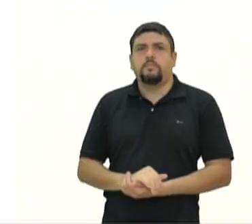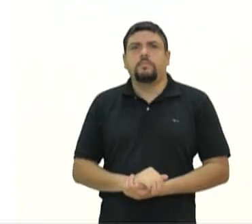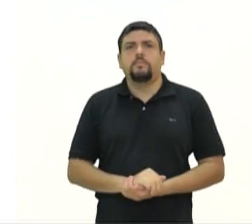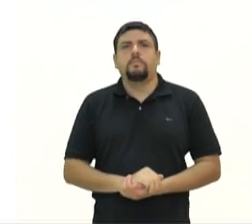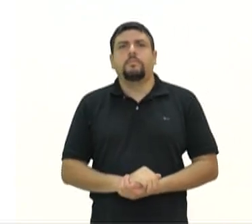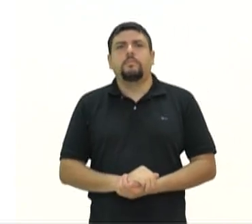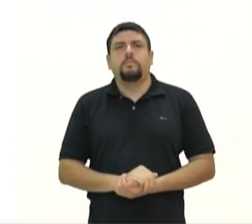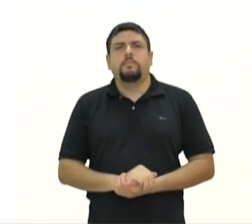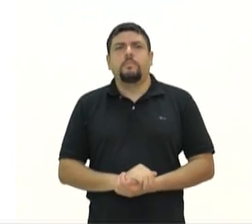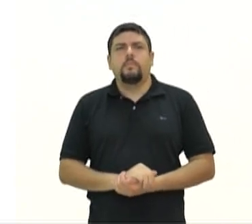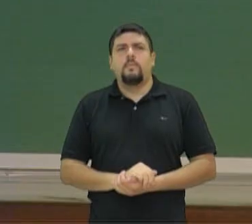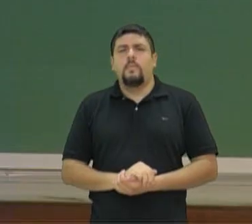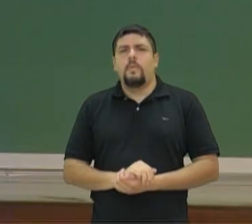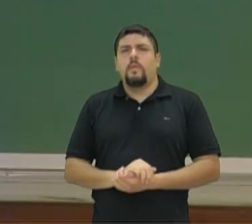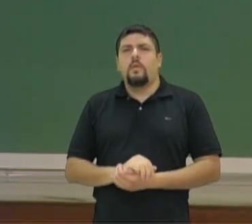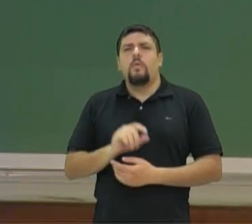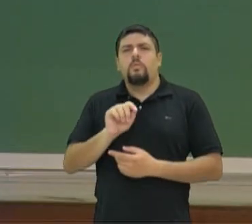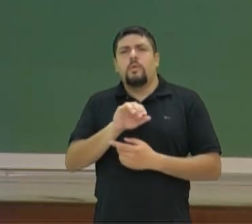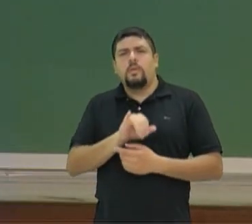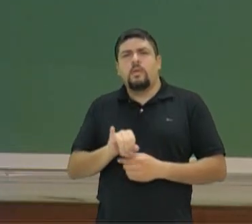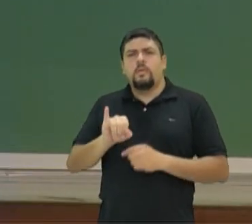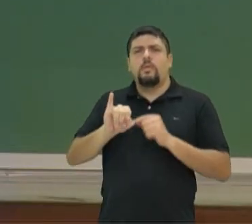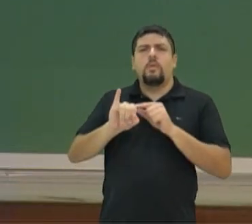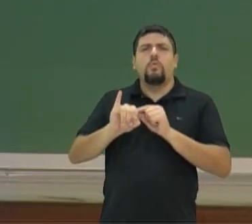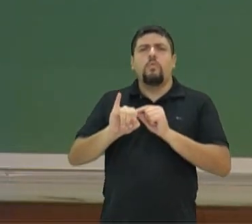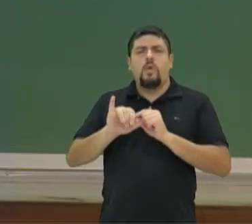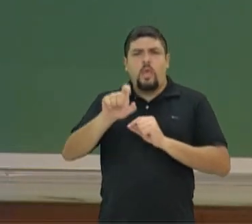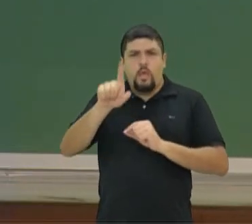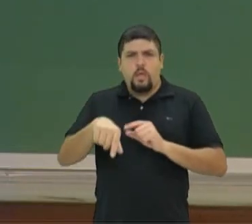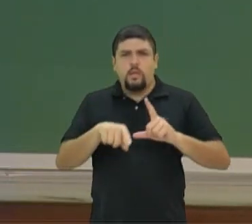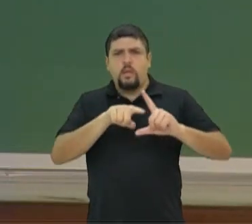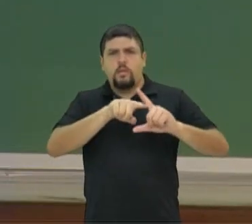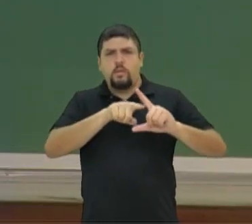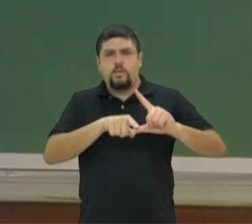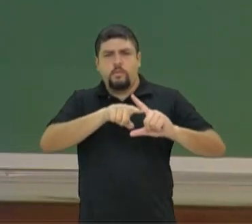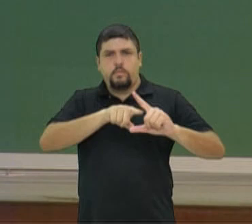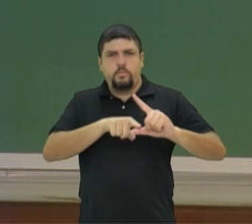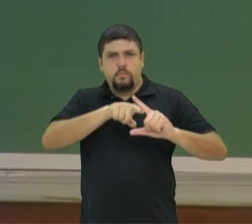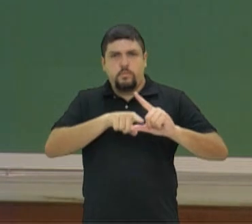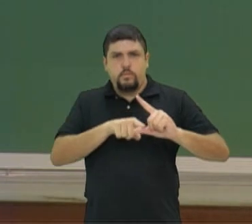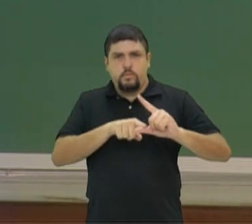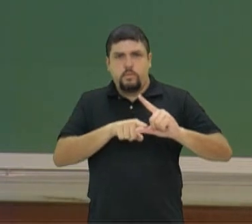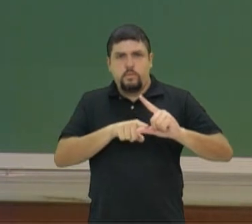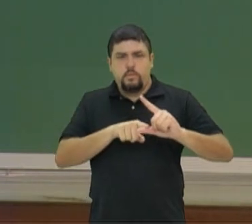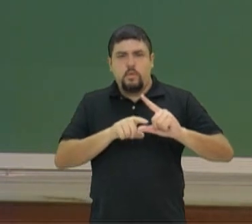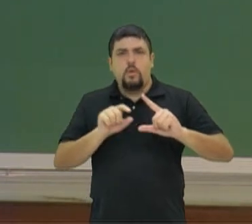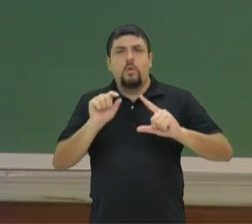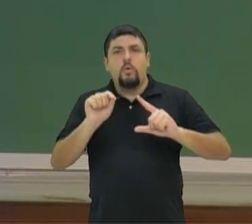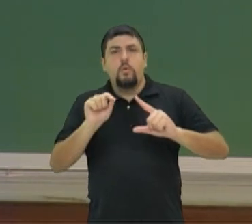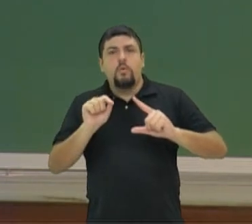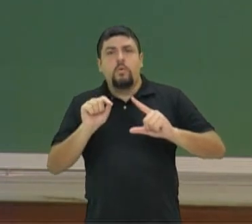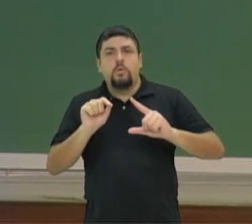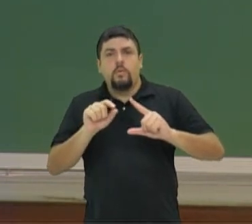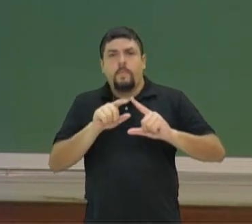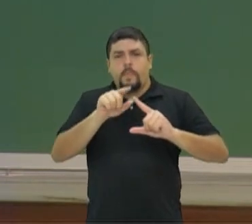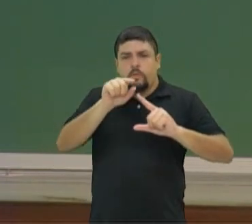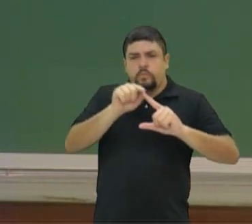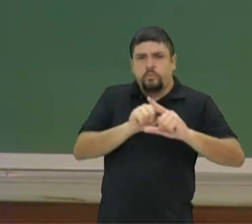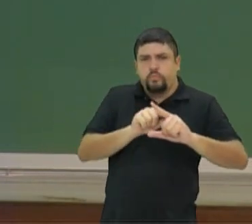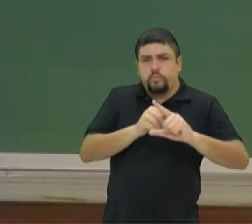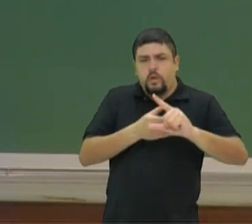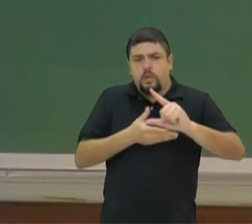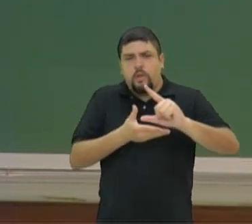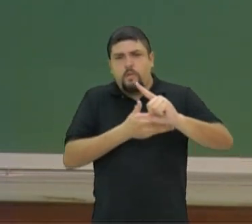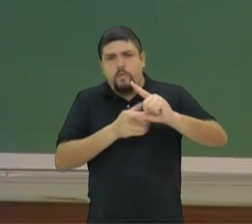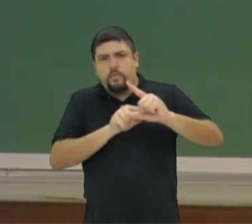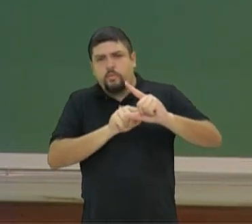Quem é esse argumento mesmo? Esse argumento é o ângulo formado pela distância entre o afixo e a